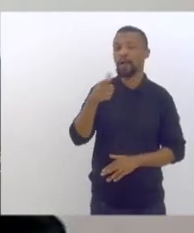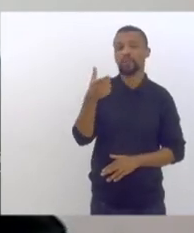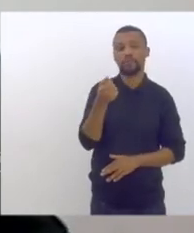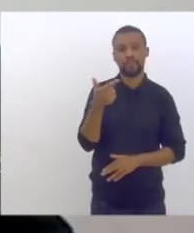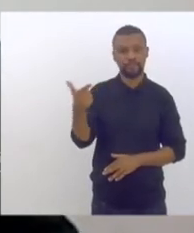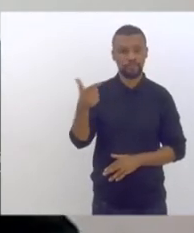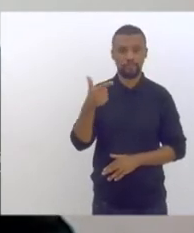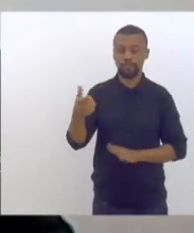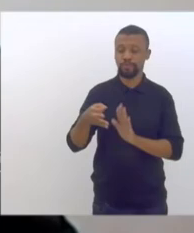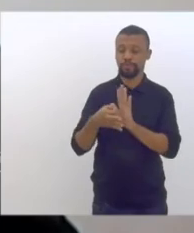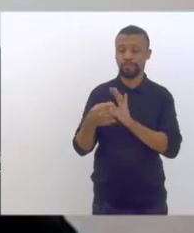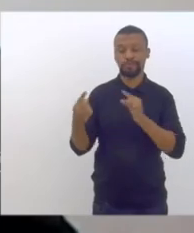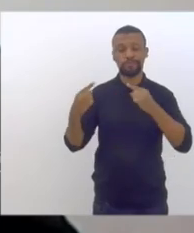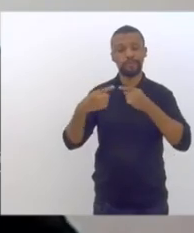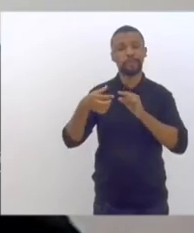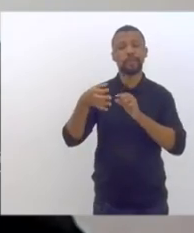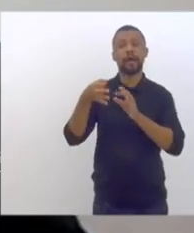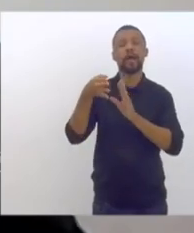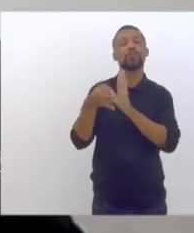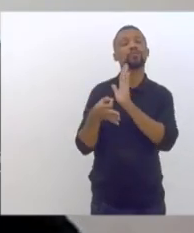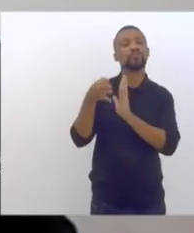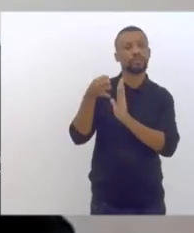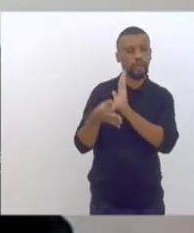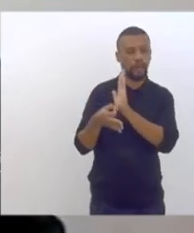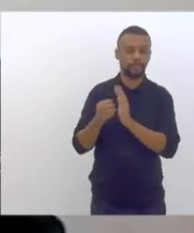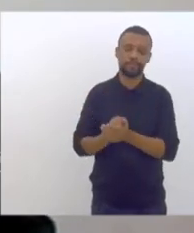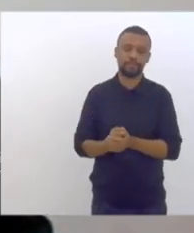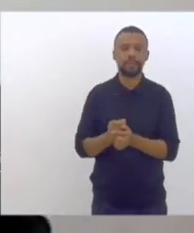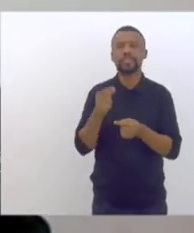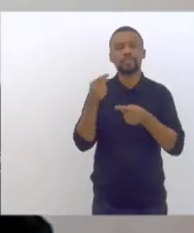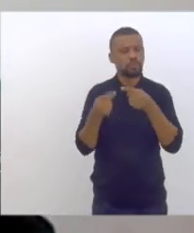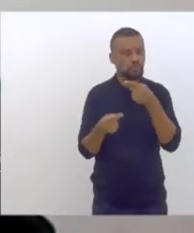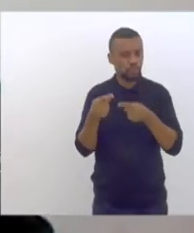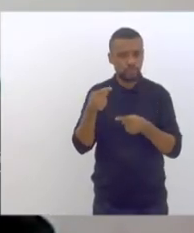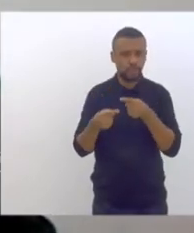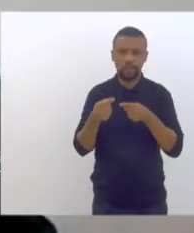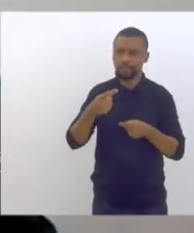parecer pela juridicidade em discussão